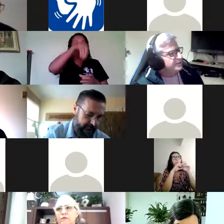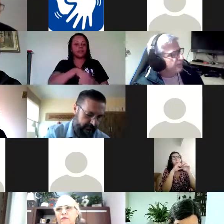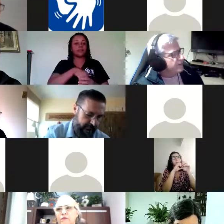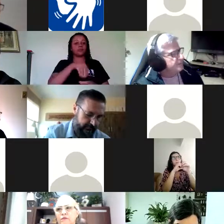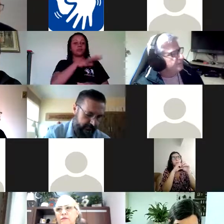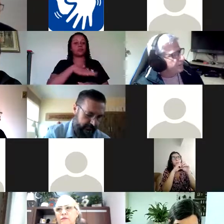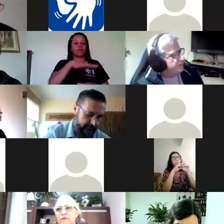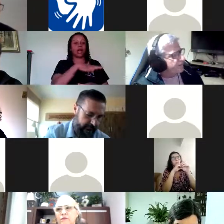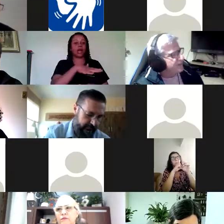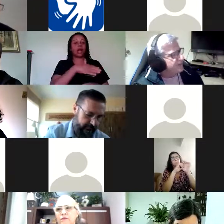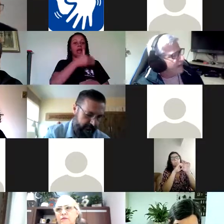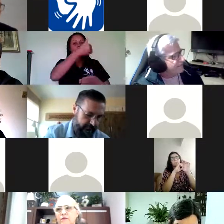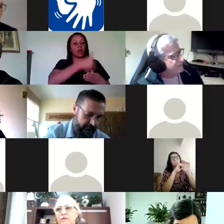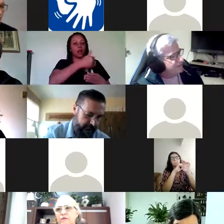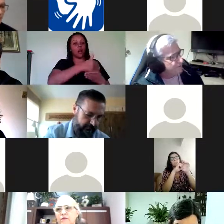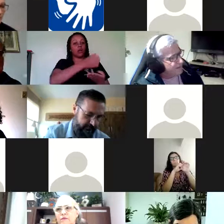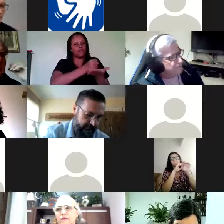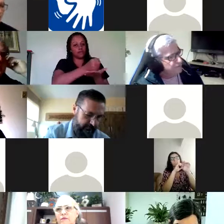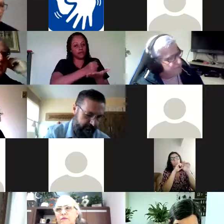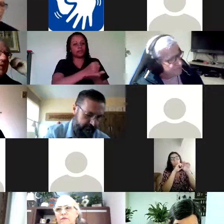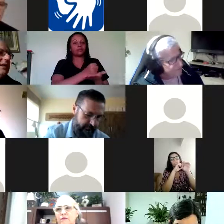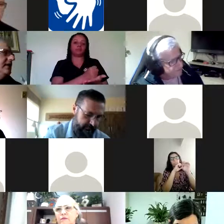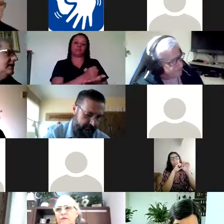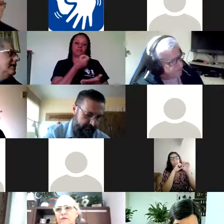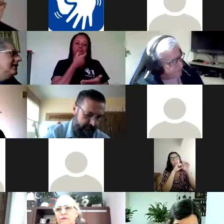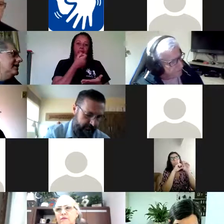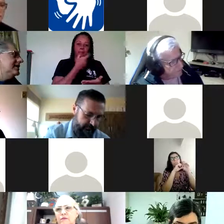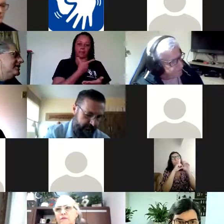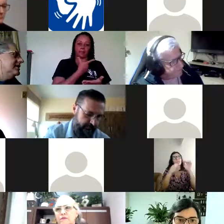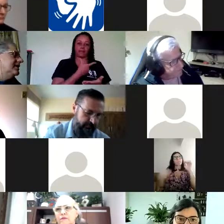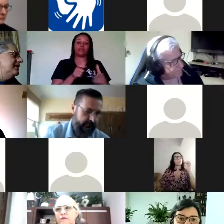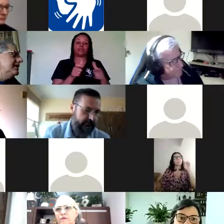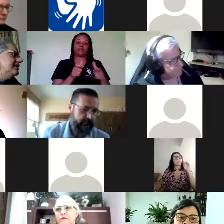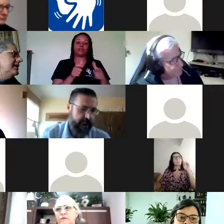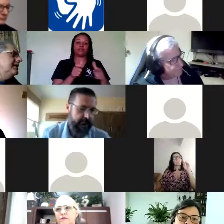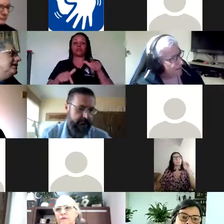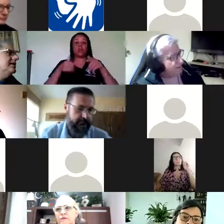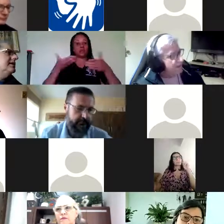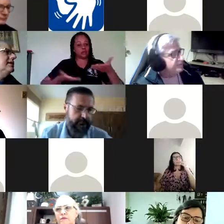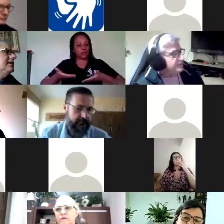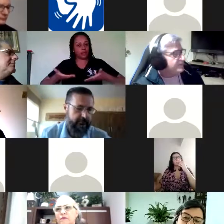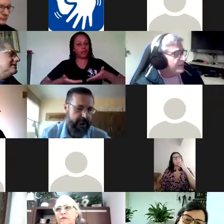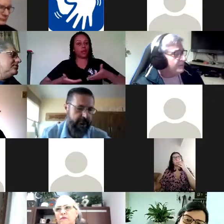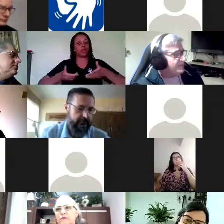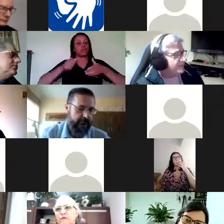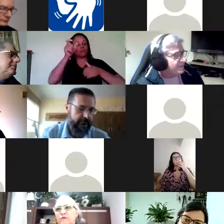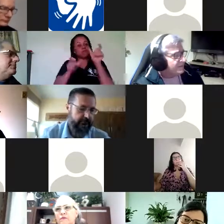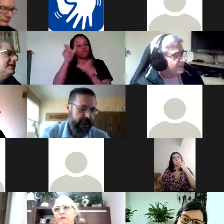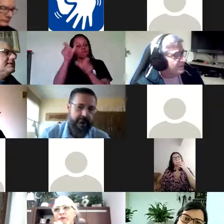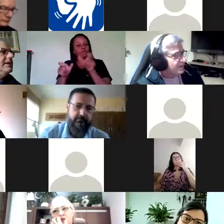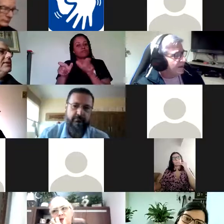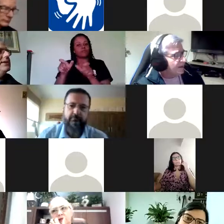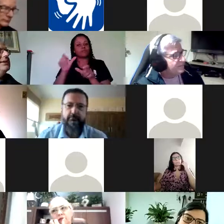geração de emprego para milhares de trabalhadores no estado de São Paulo, entendeu? Queremos avançar mais